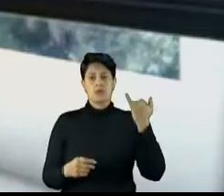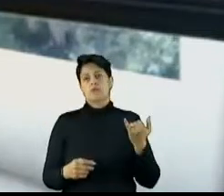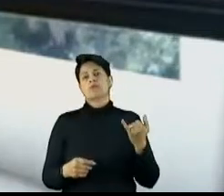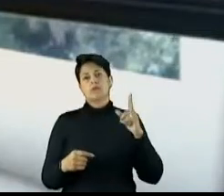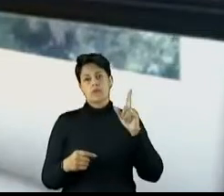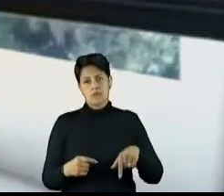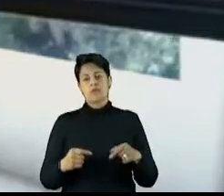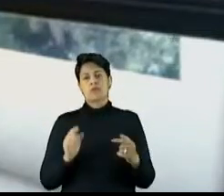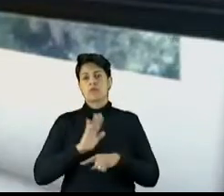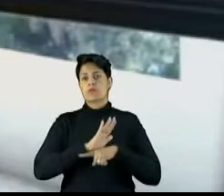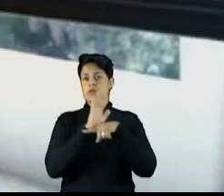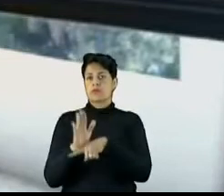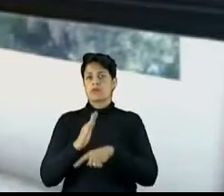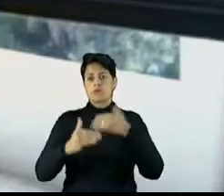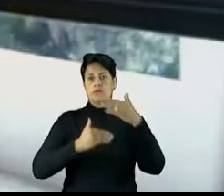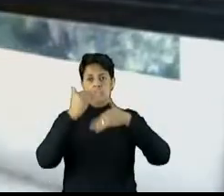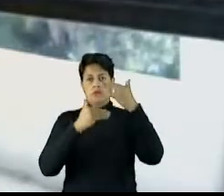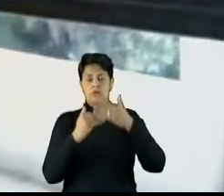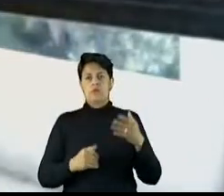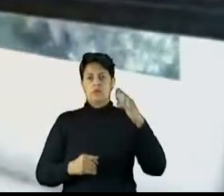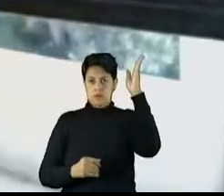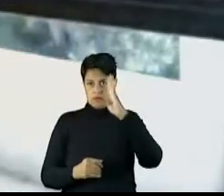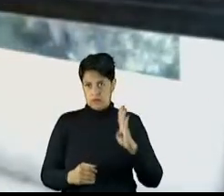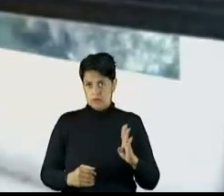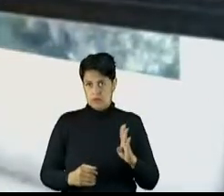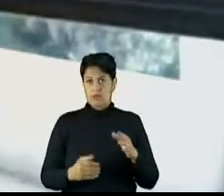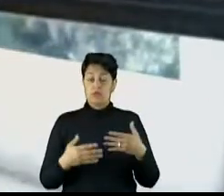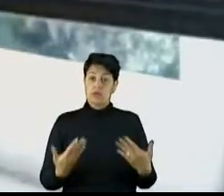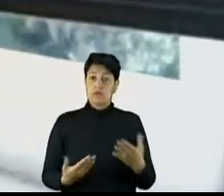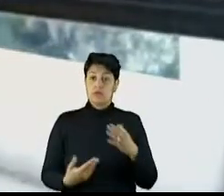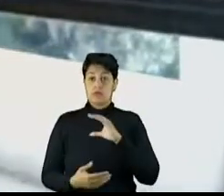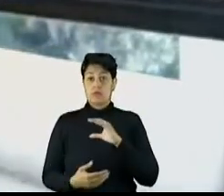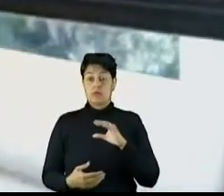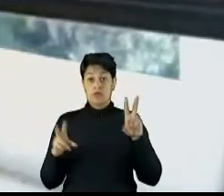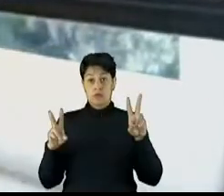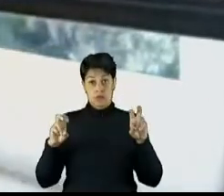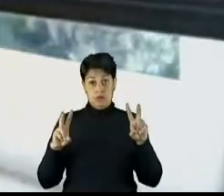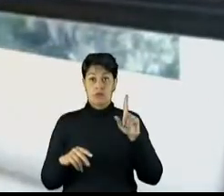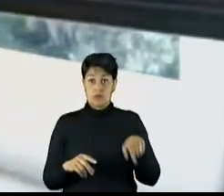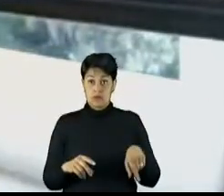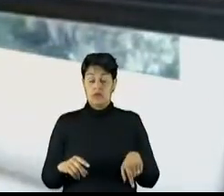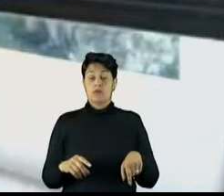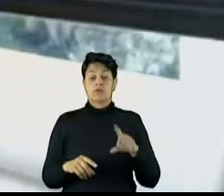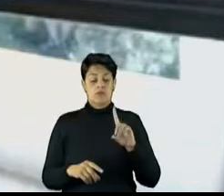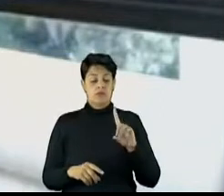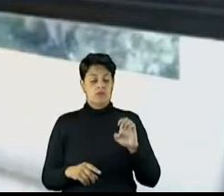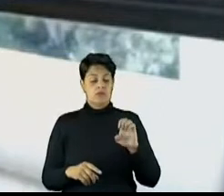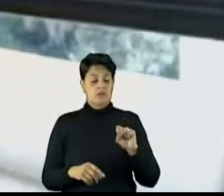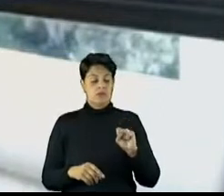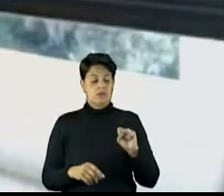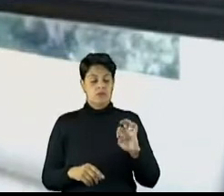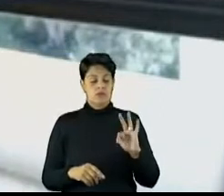2,3 GHz, 3,5 GHz e 26 GHz, associada à prestação de serviço móvel pessoal, também conhecido como serviço de telefonia